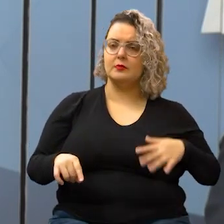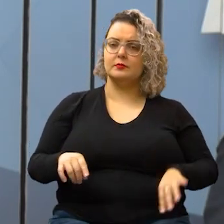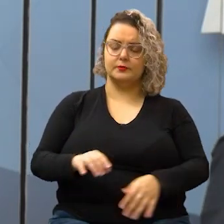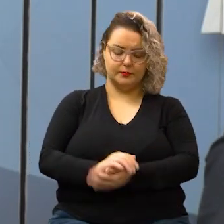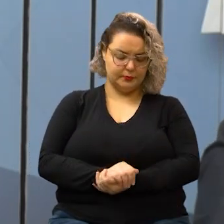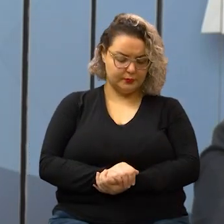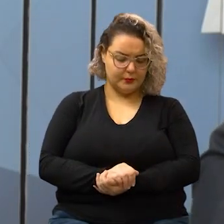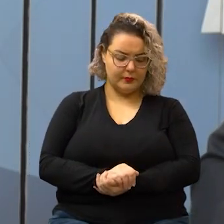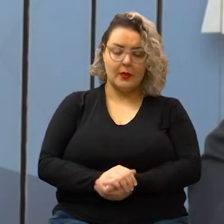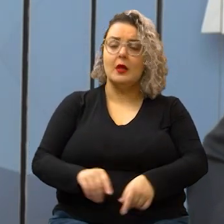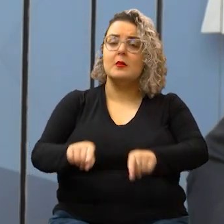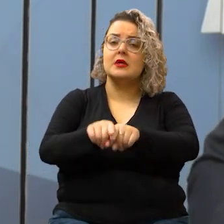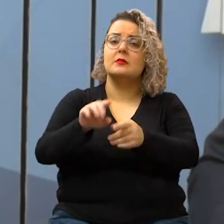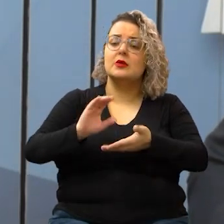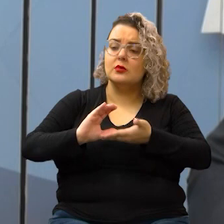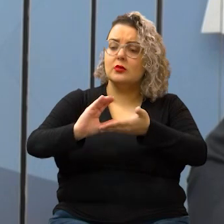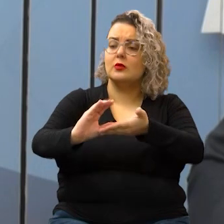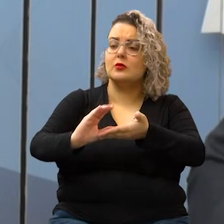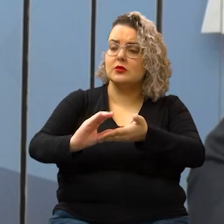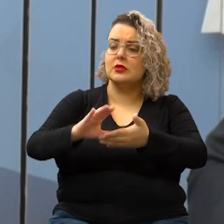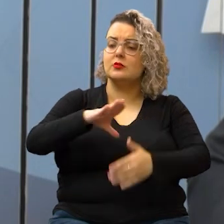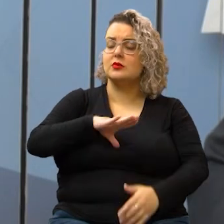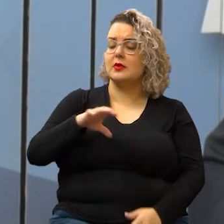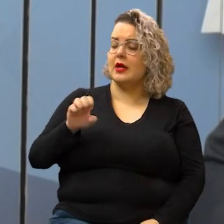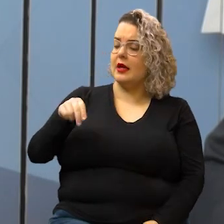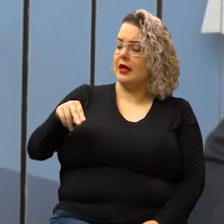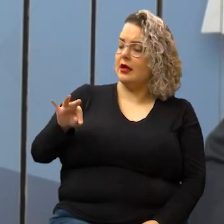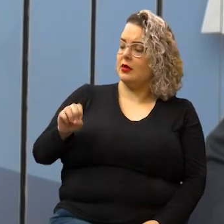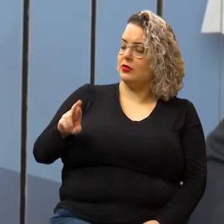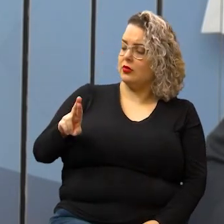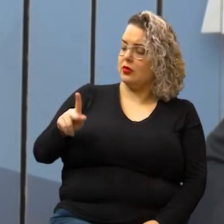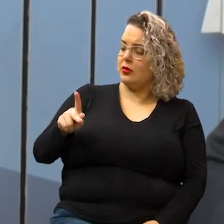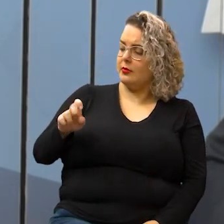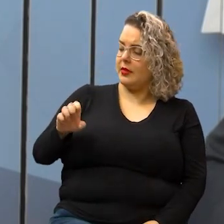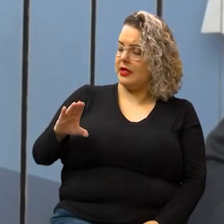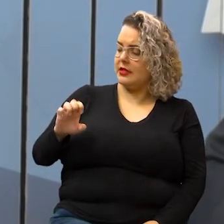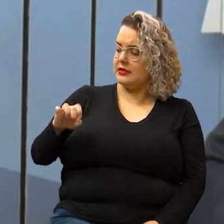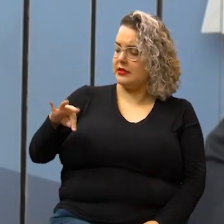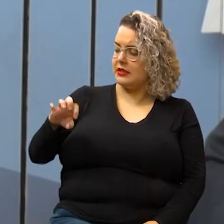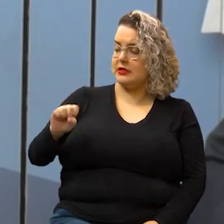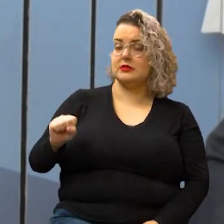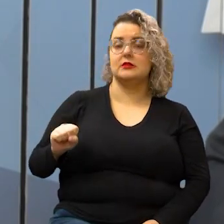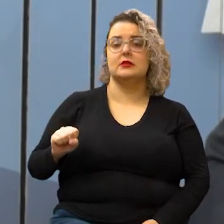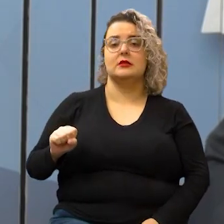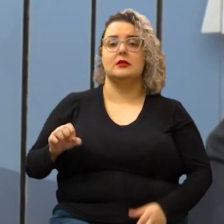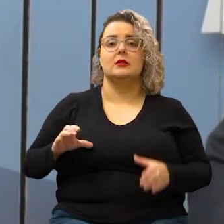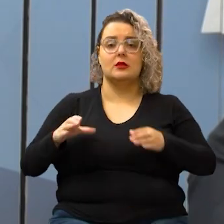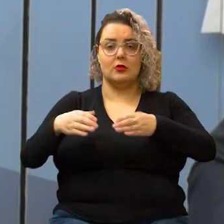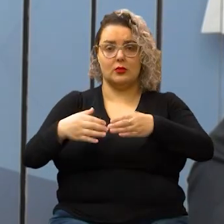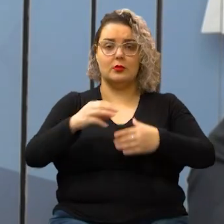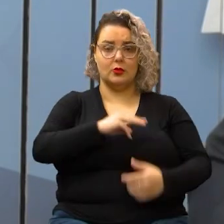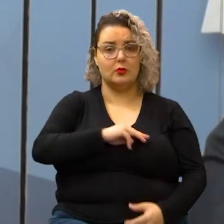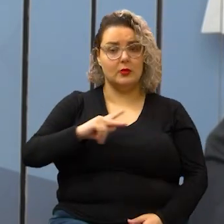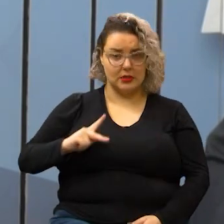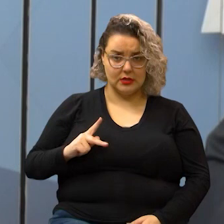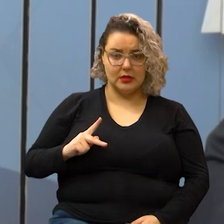do Conselho Municipal de Entorpecentes, né? Então, a promotoria, de certa forma, ela